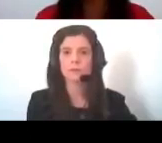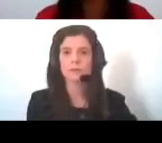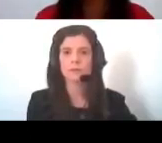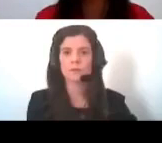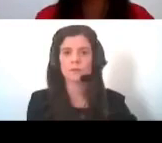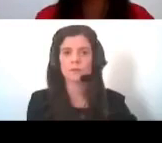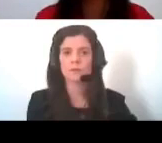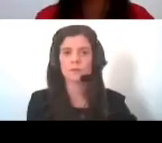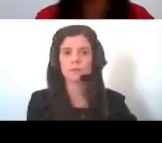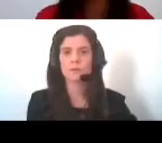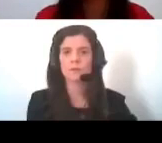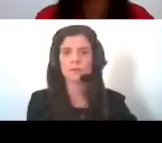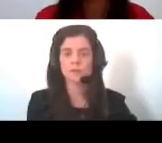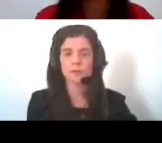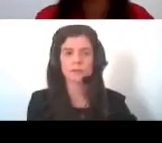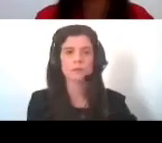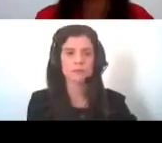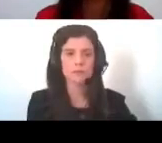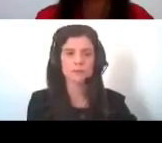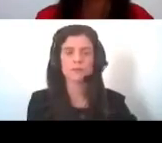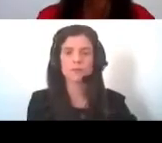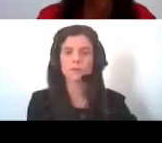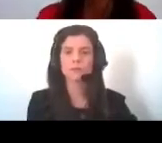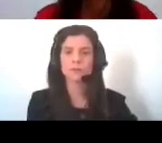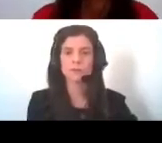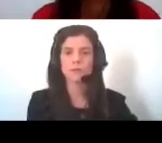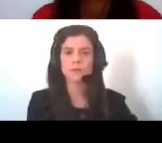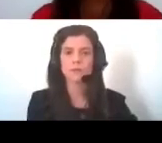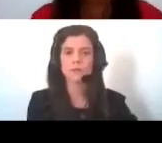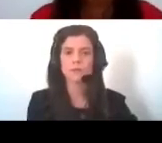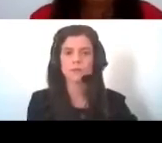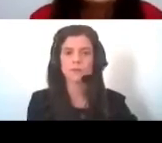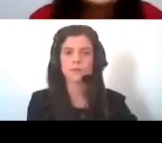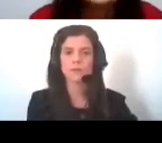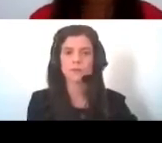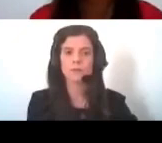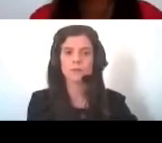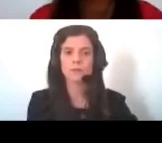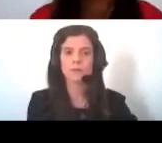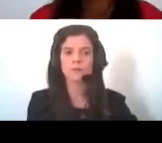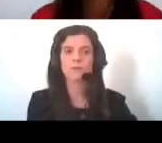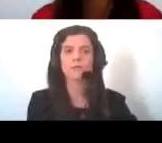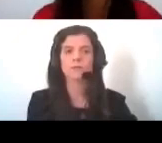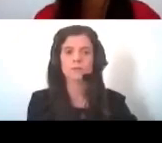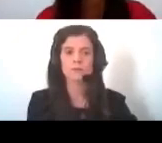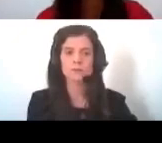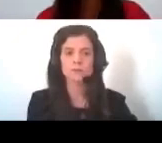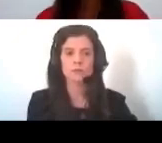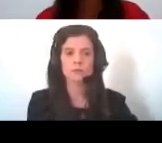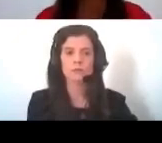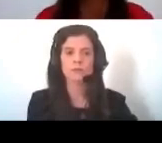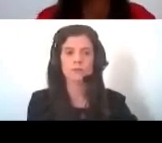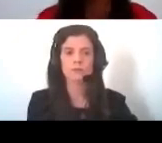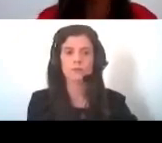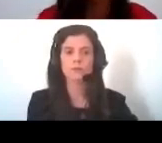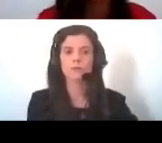explicar um pouquinho a cada um desses pilares, né, que é gerenciado pela escola de governo. Então, quanto